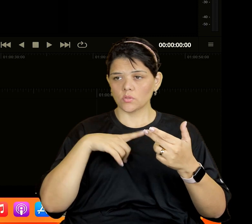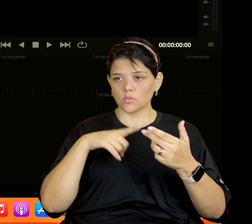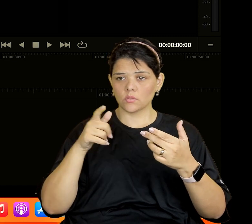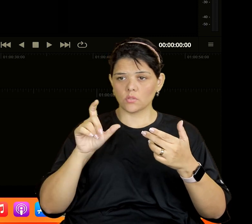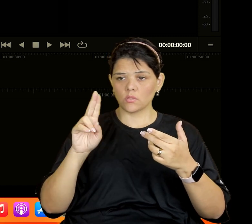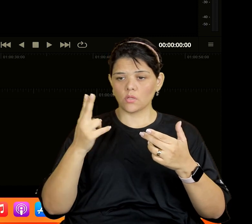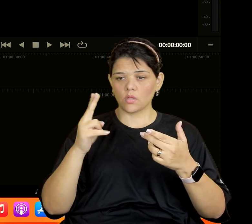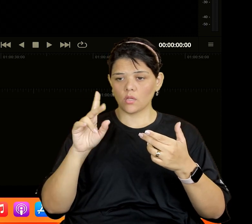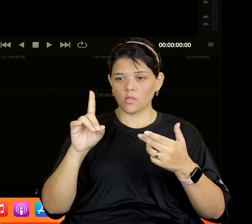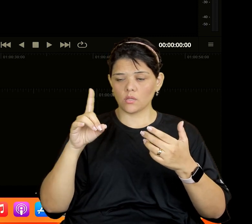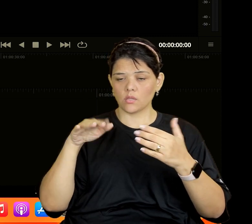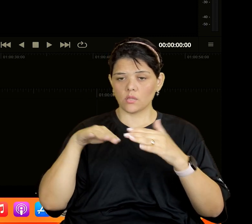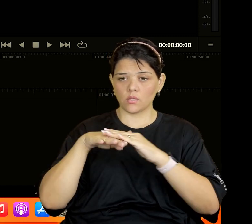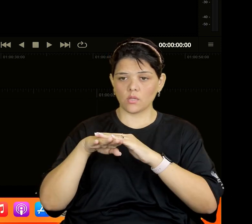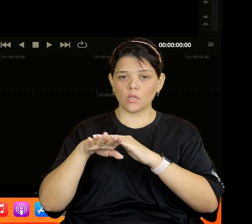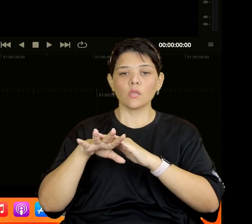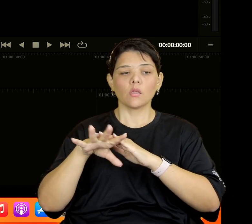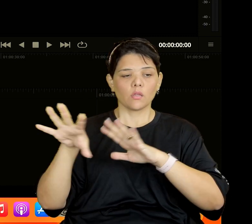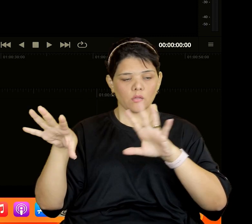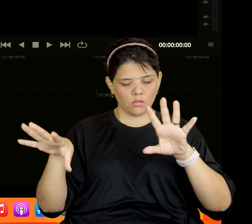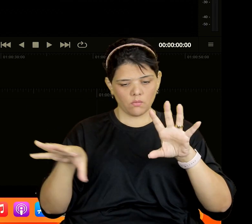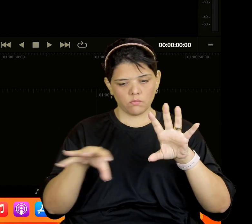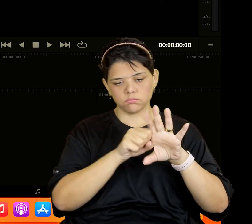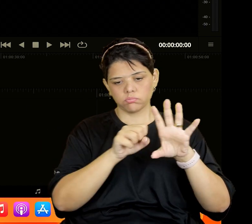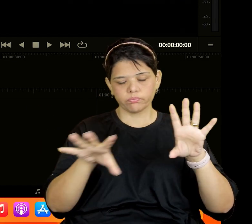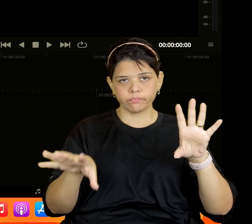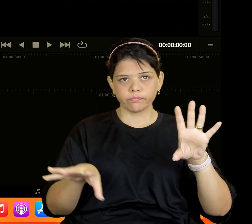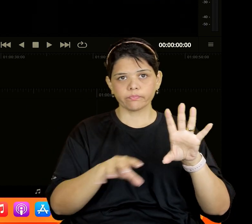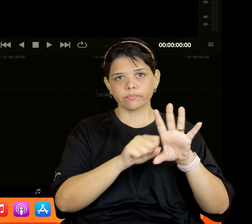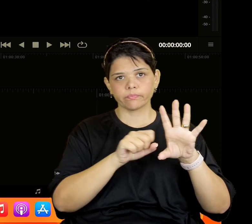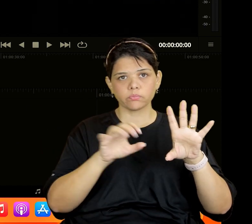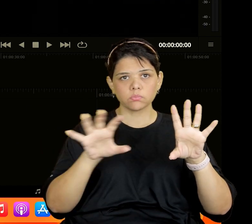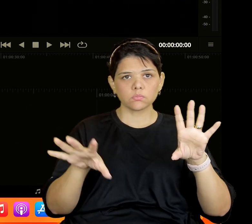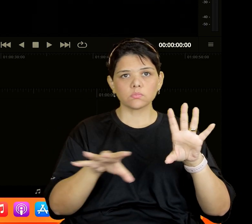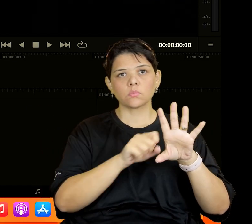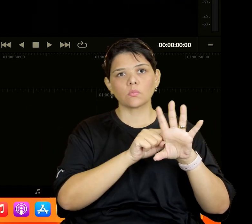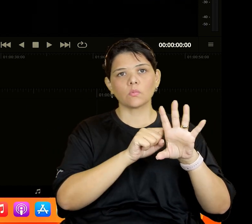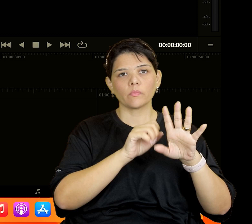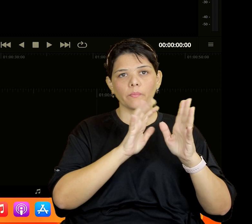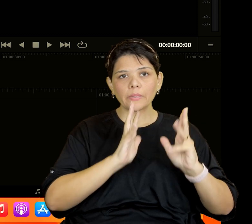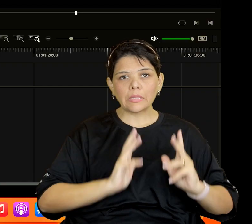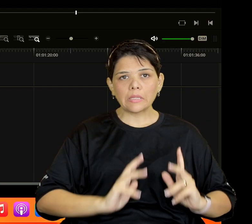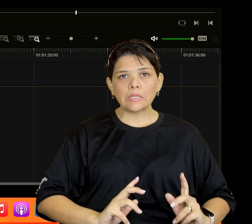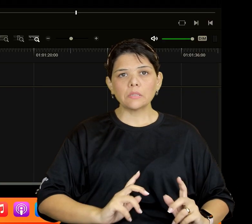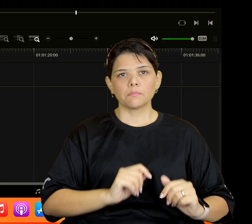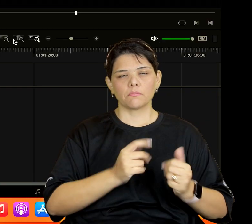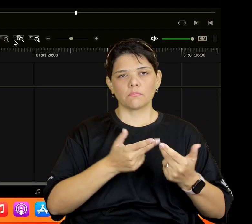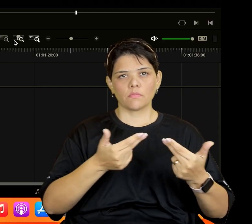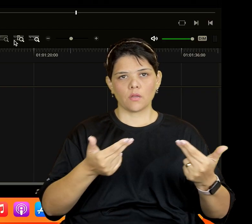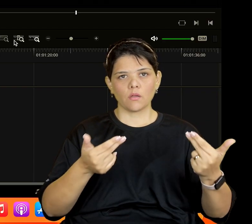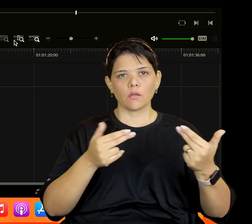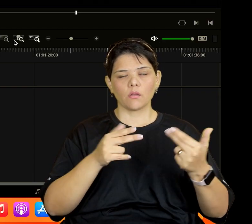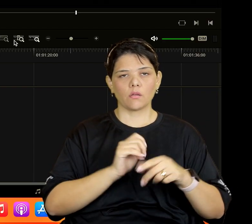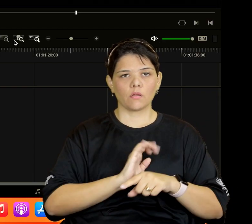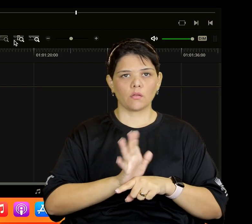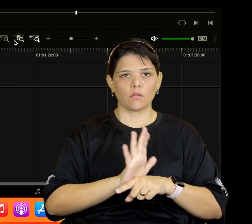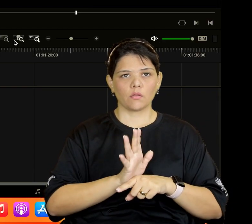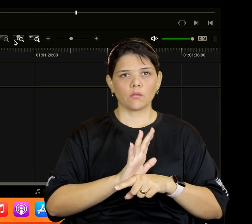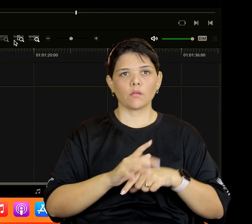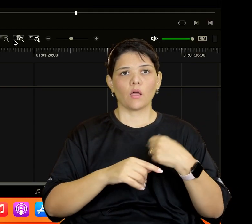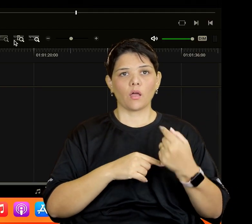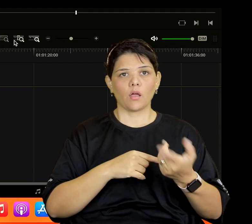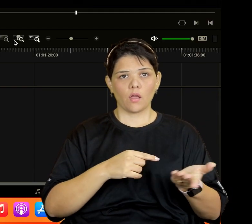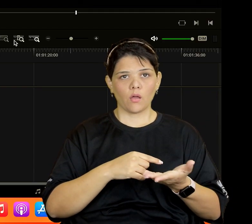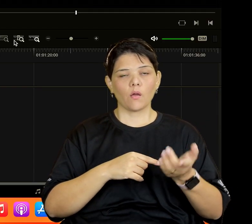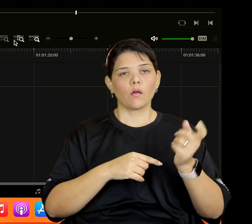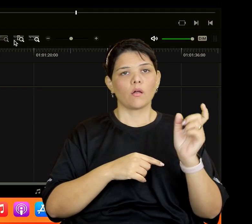uma limpada nele, é meio que tirar gordura, você vai limpando o filme. E aqui é a sua aba de edição